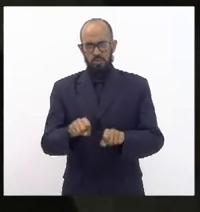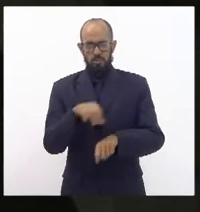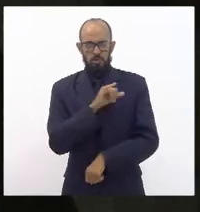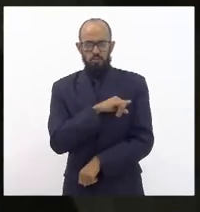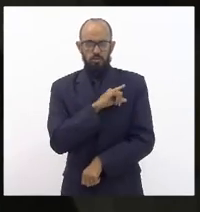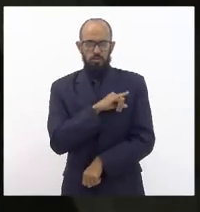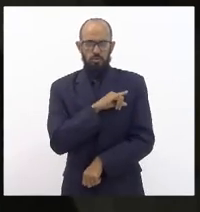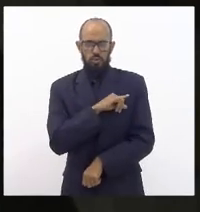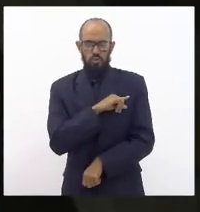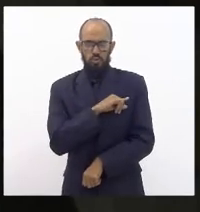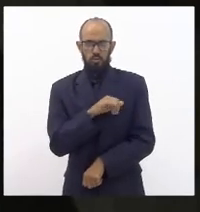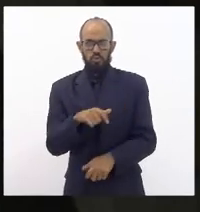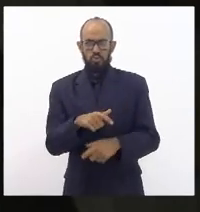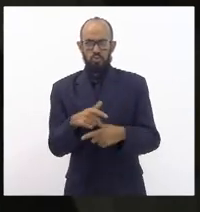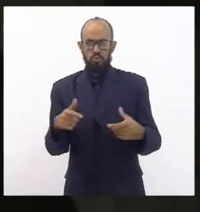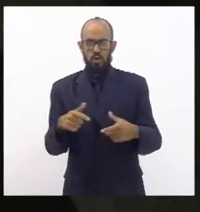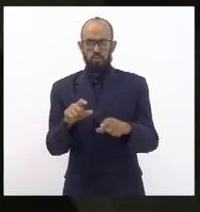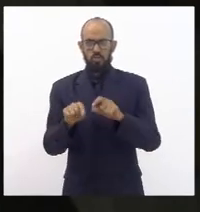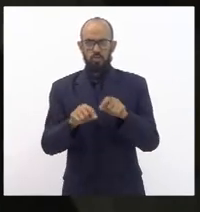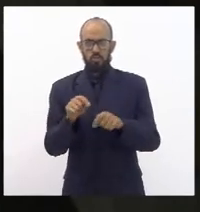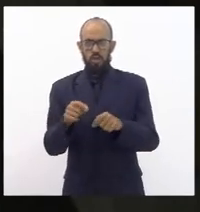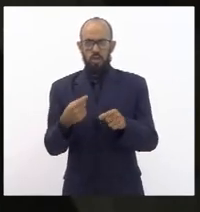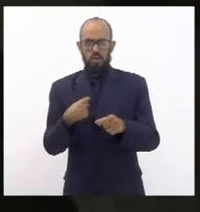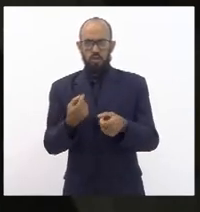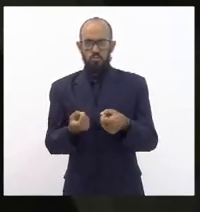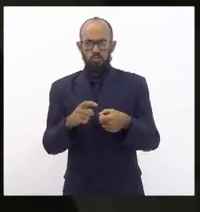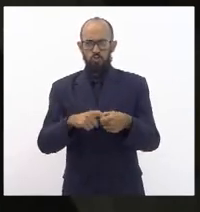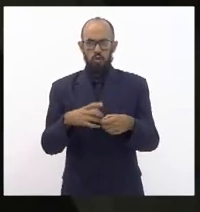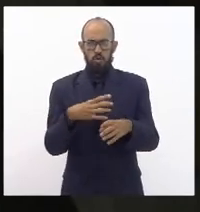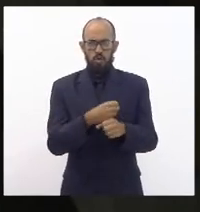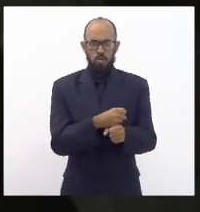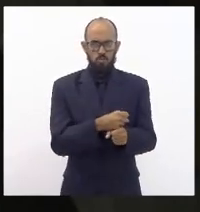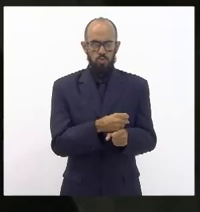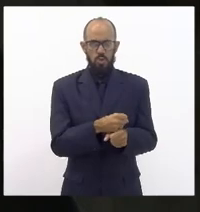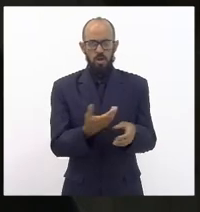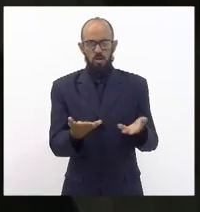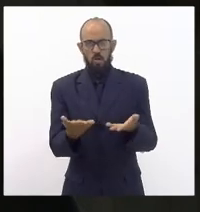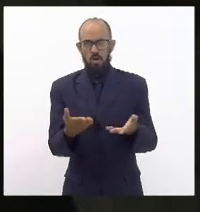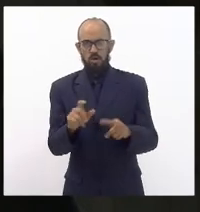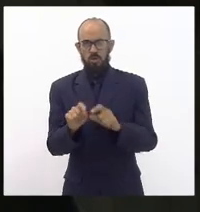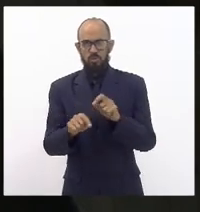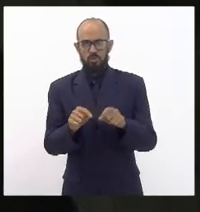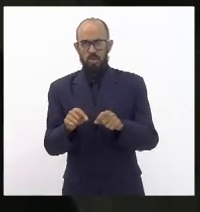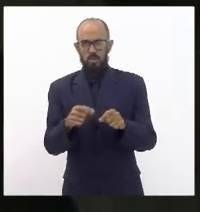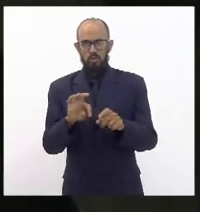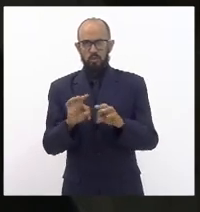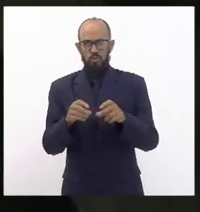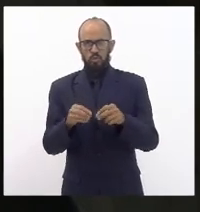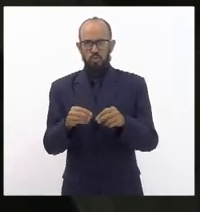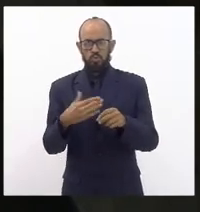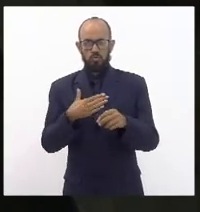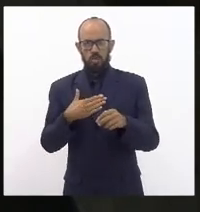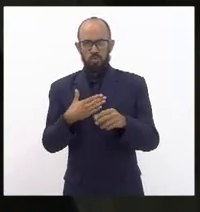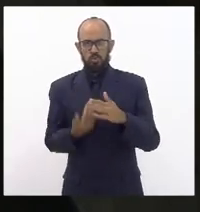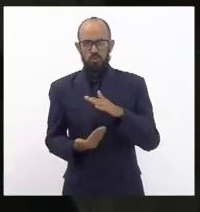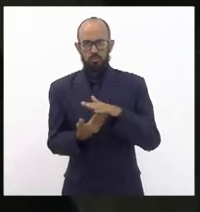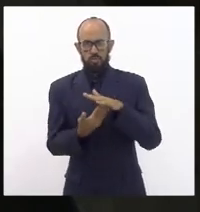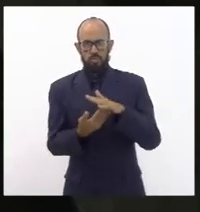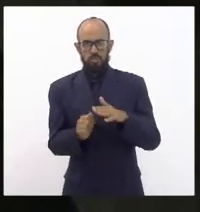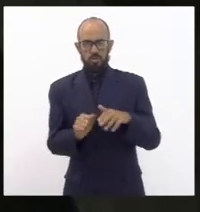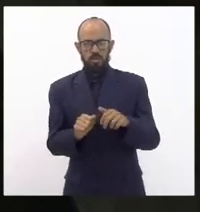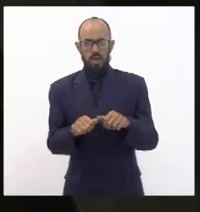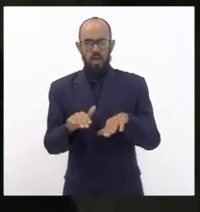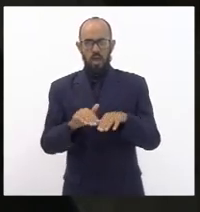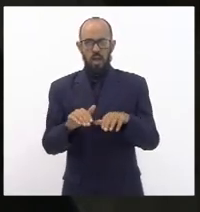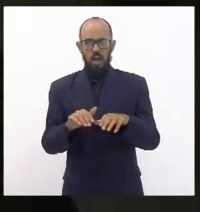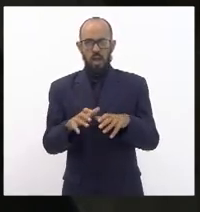Rio de Janeiro de sorte aqui agora eu me associe me somos com as minhas possibilidades os meus limites a valorosa